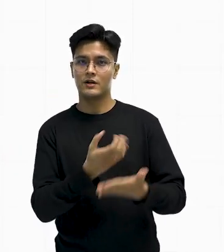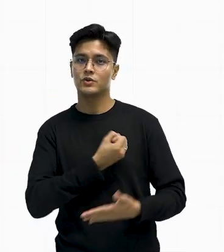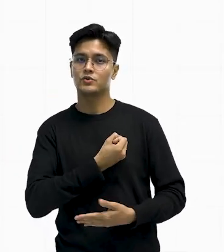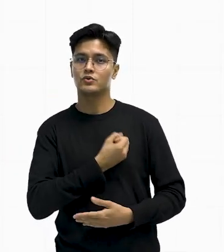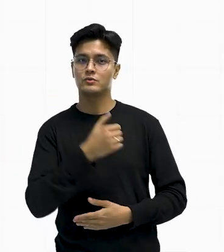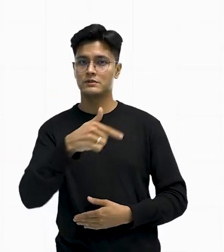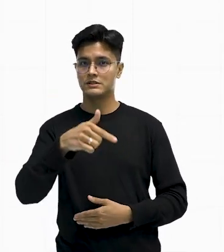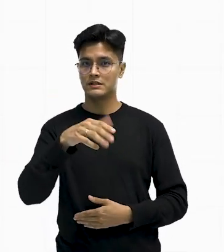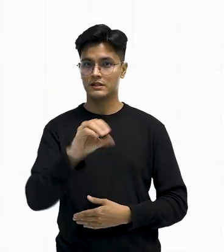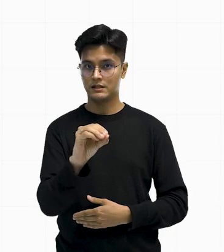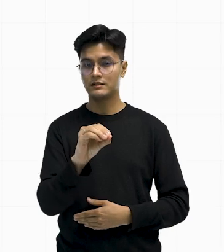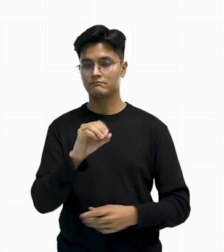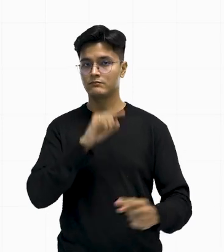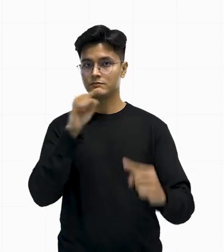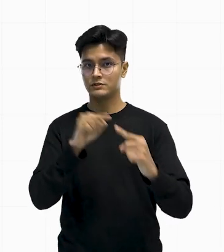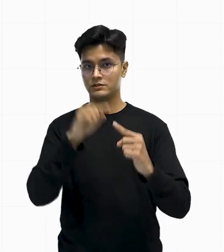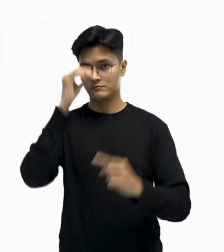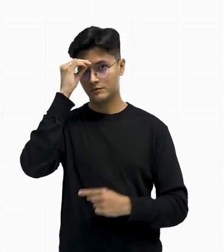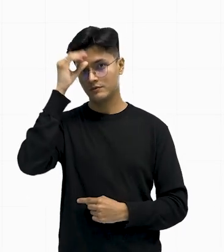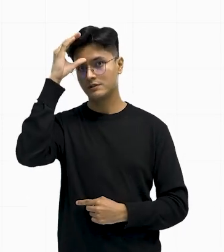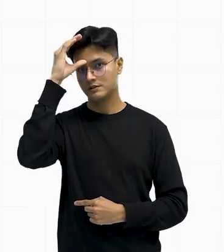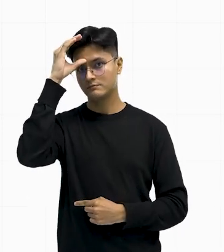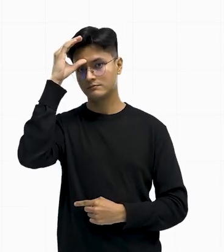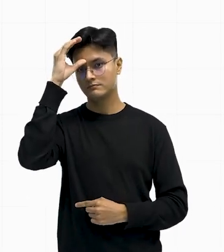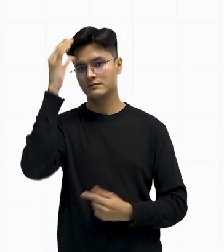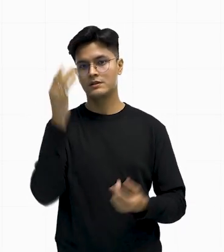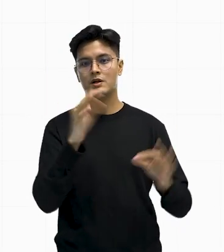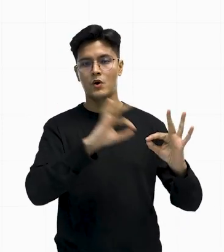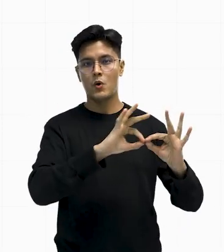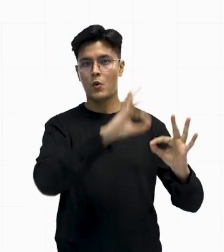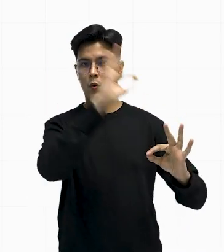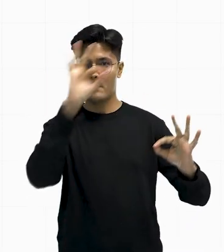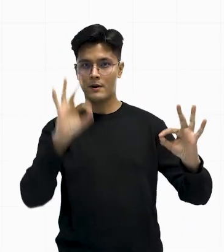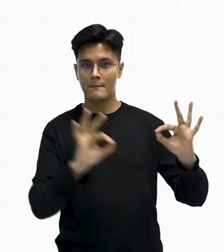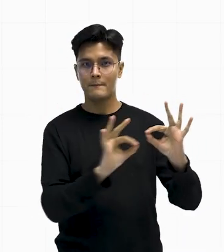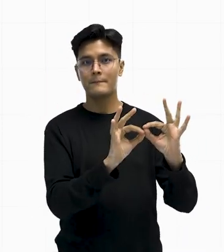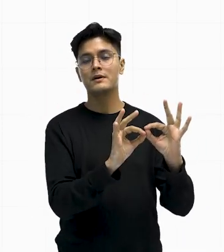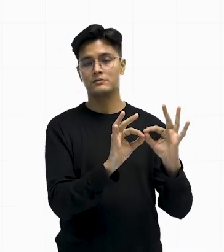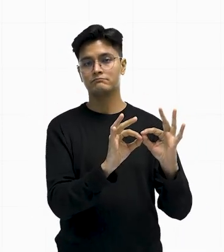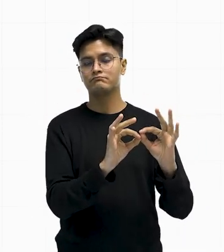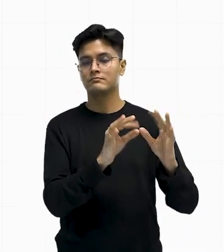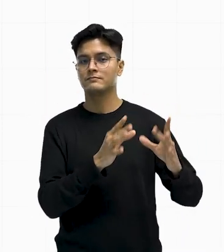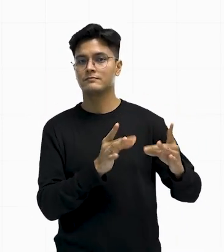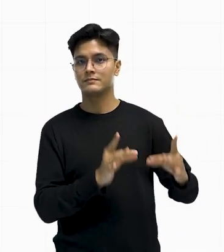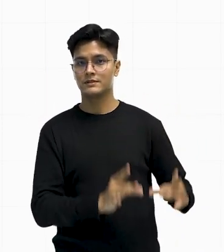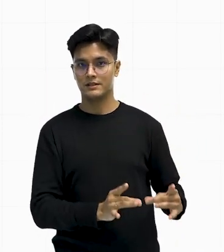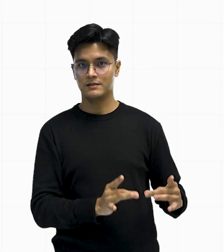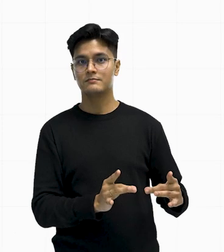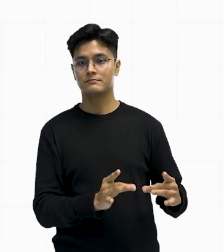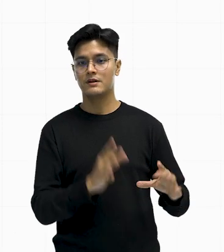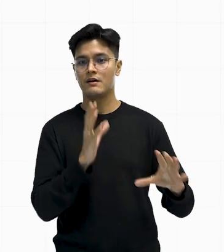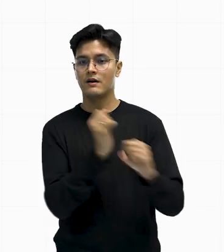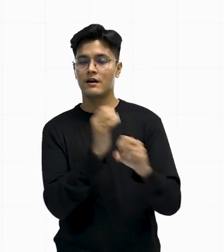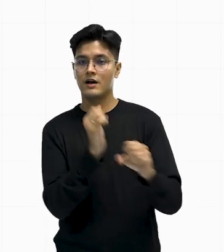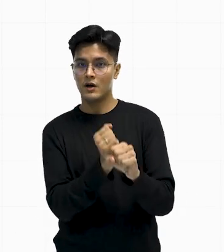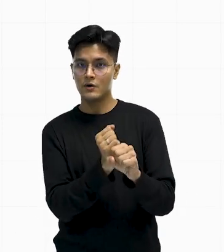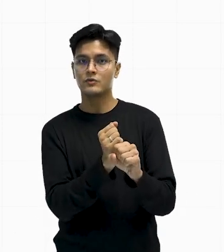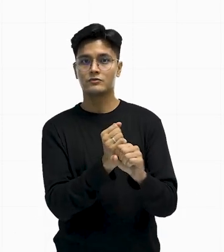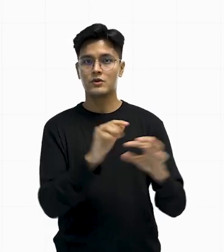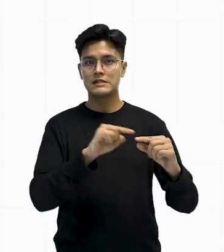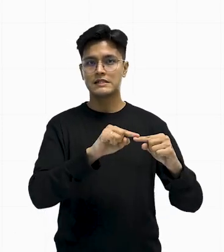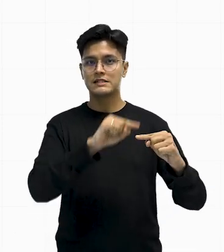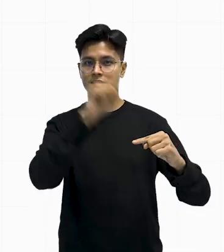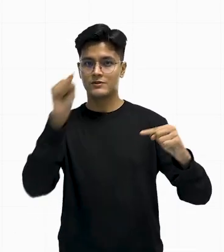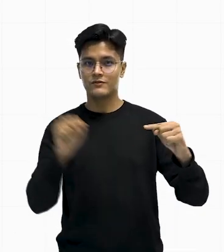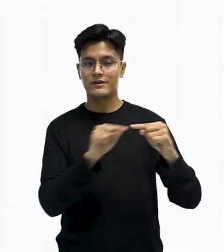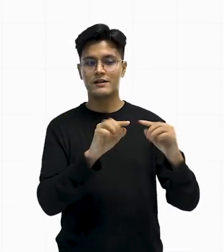70, objeto de conhecimento, medida do comprimento da circunferência, detalhamento, cálculo da medida do comprimento da